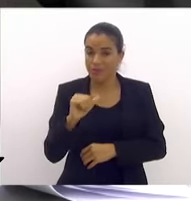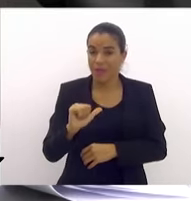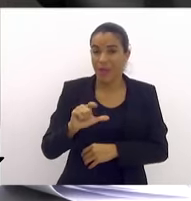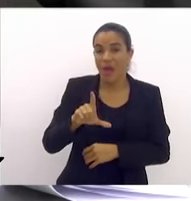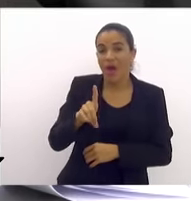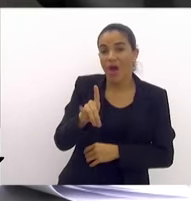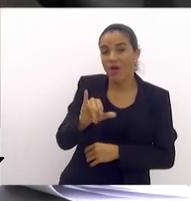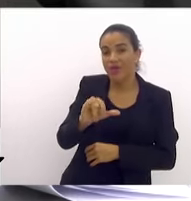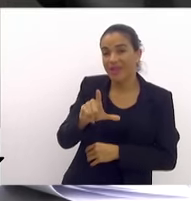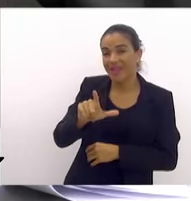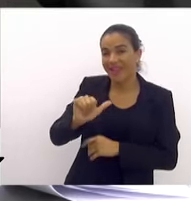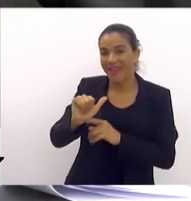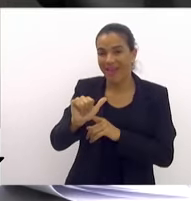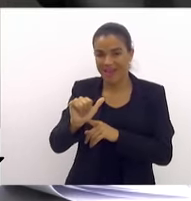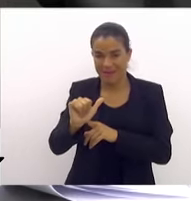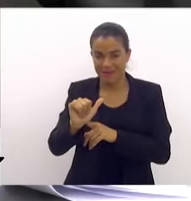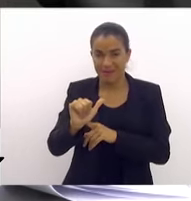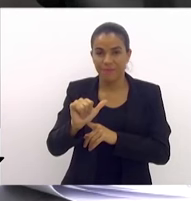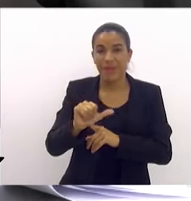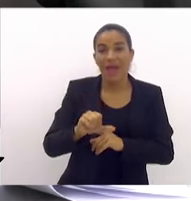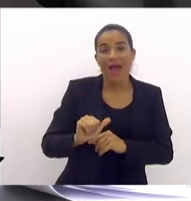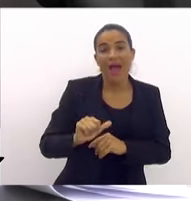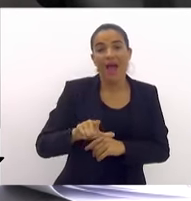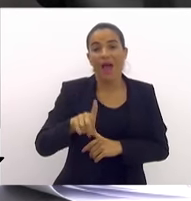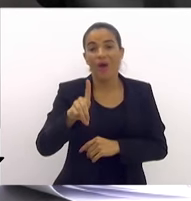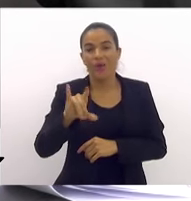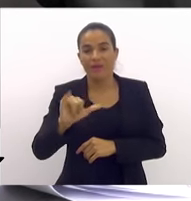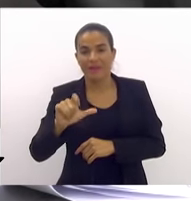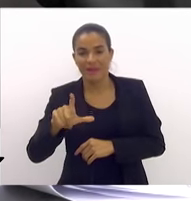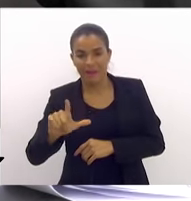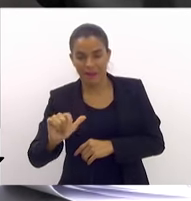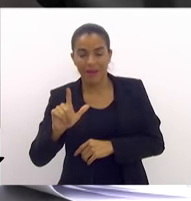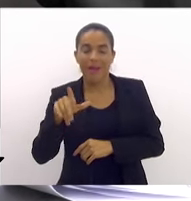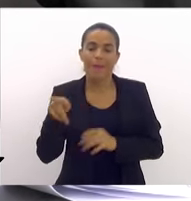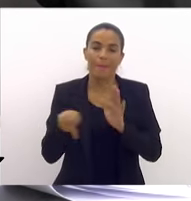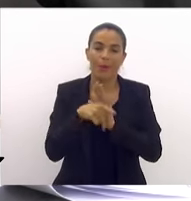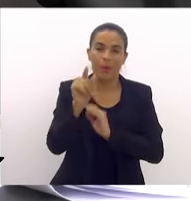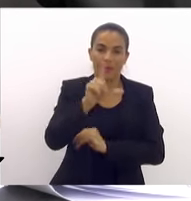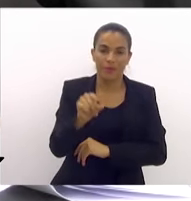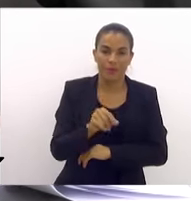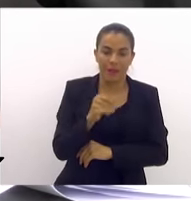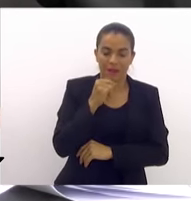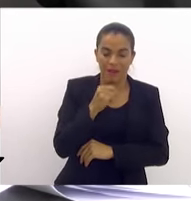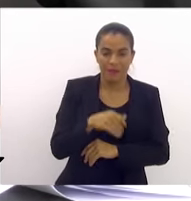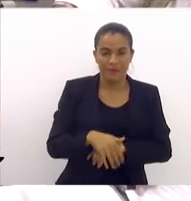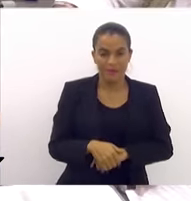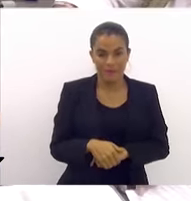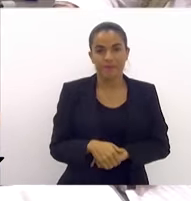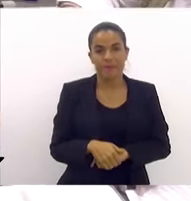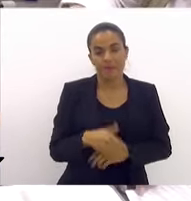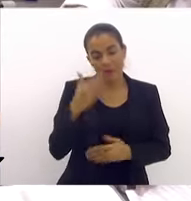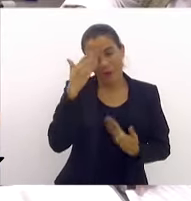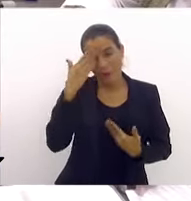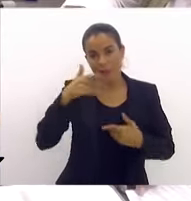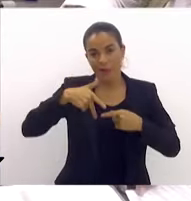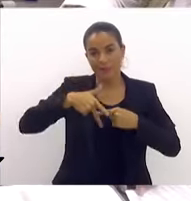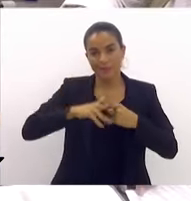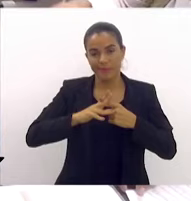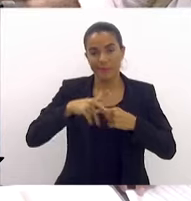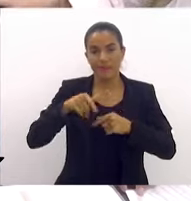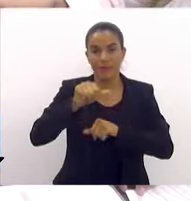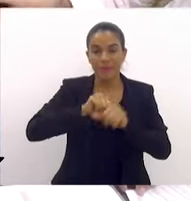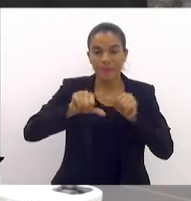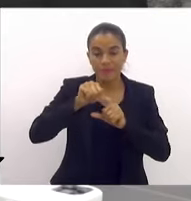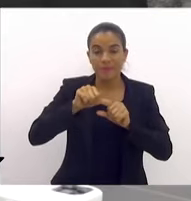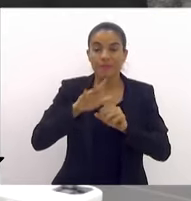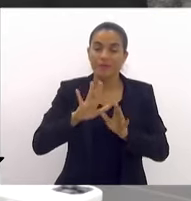Aldilá. Não é Aldila, não. É Aldilá. É uma música italiana. Obrigado pela correção. Mas,